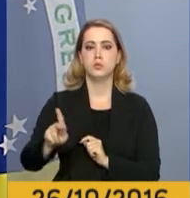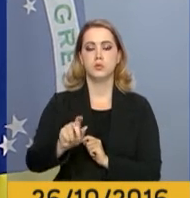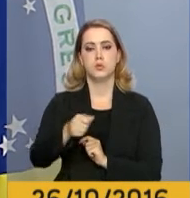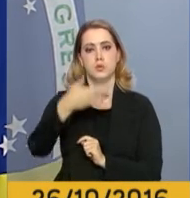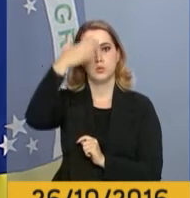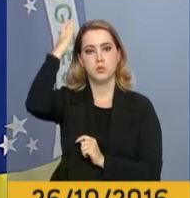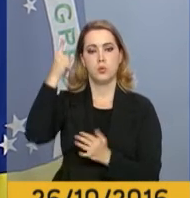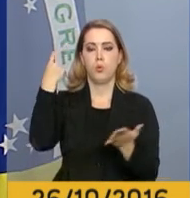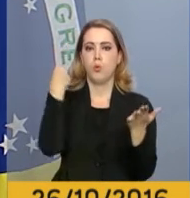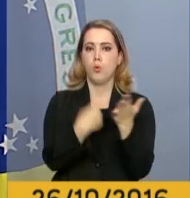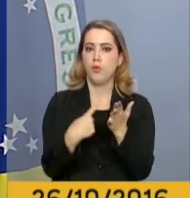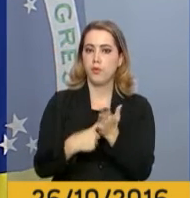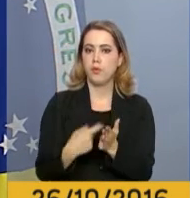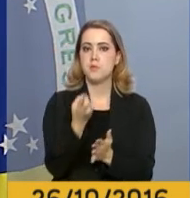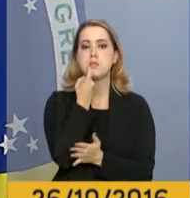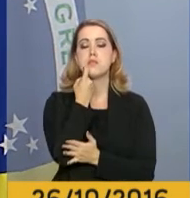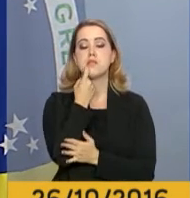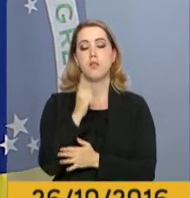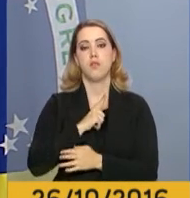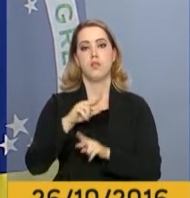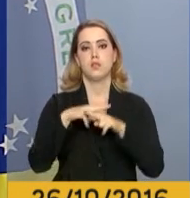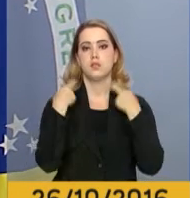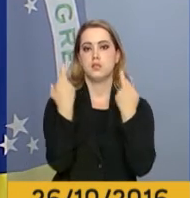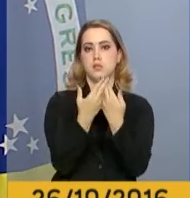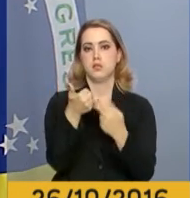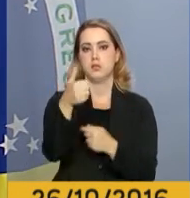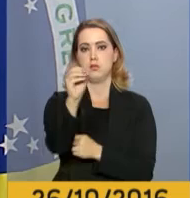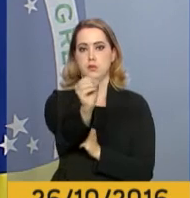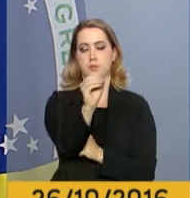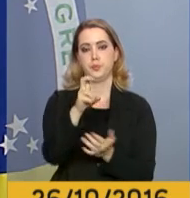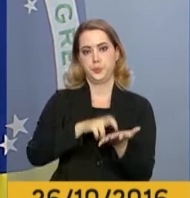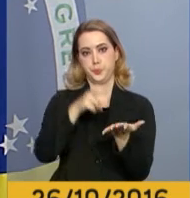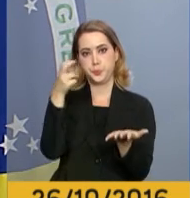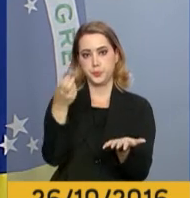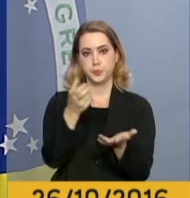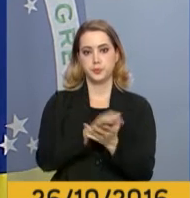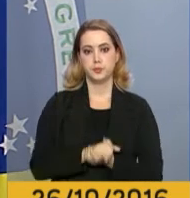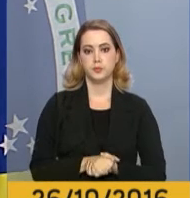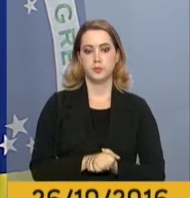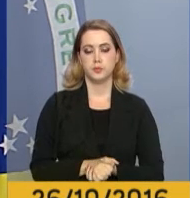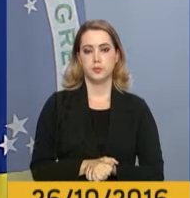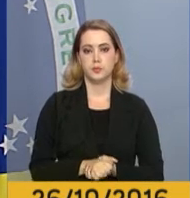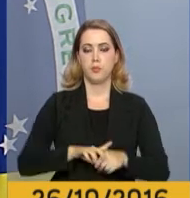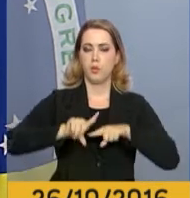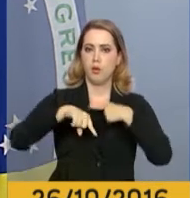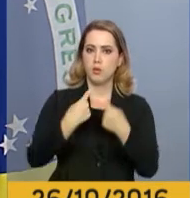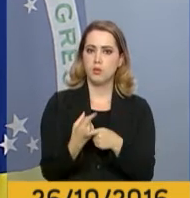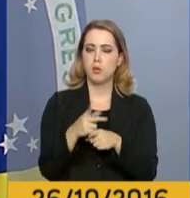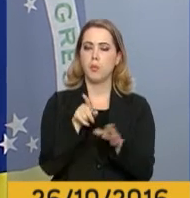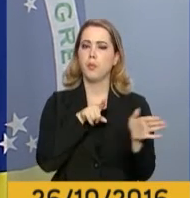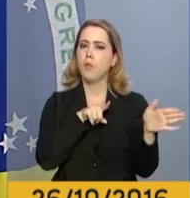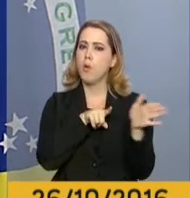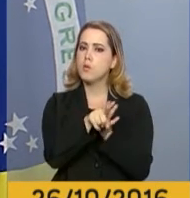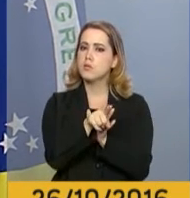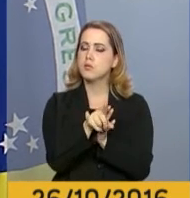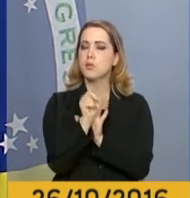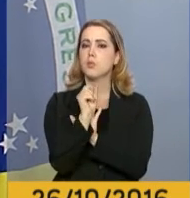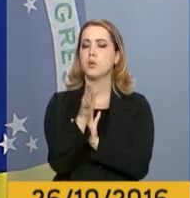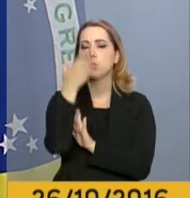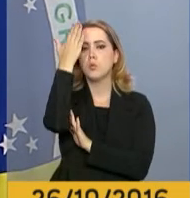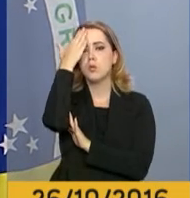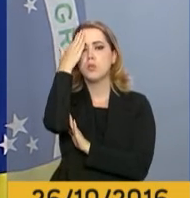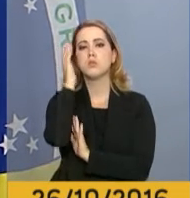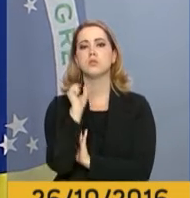prevista para a próxima sexta-feira, às 10 horas da manhã. Há em seguida uma pergunta que busca saber